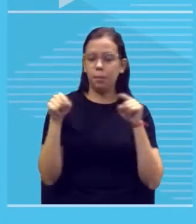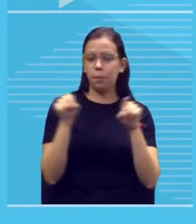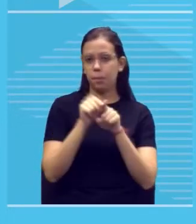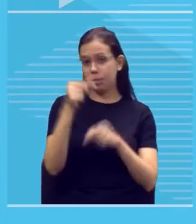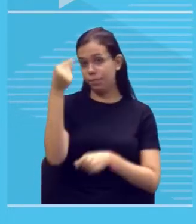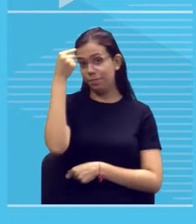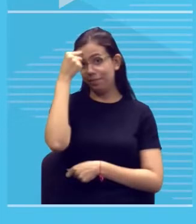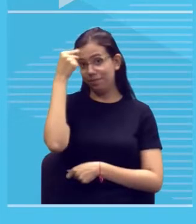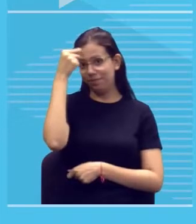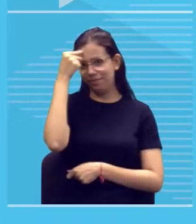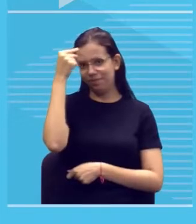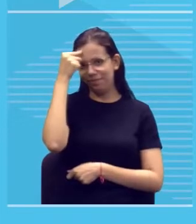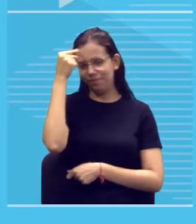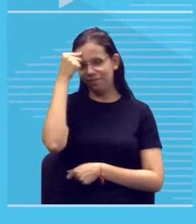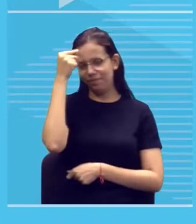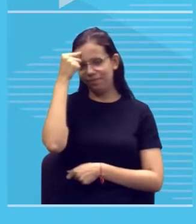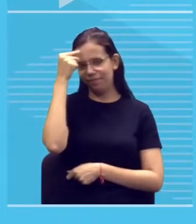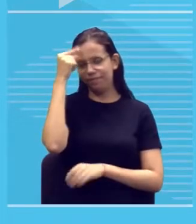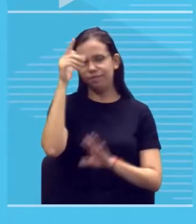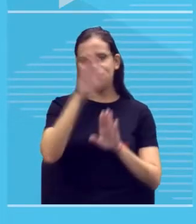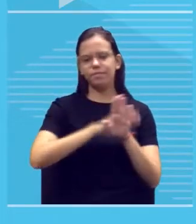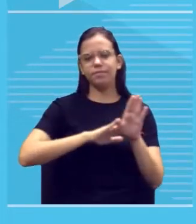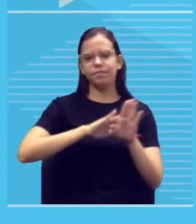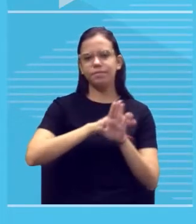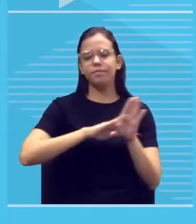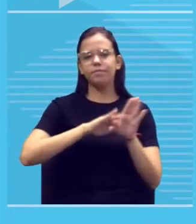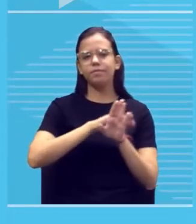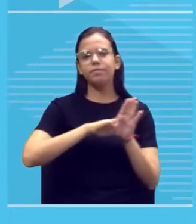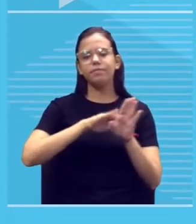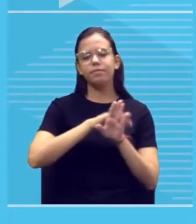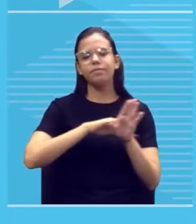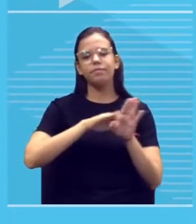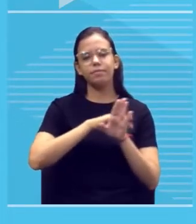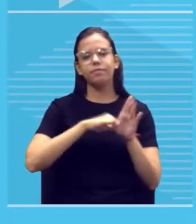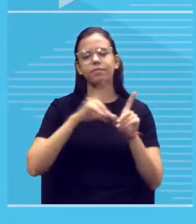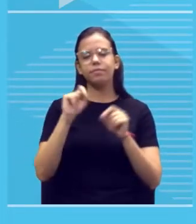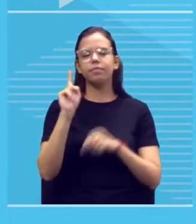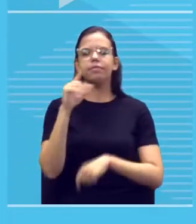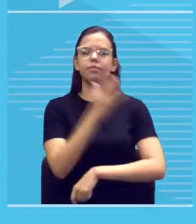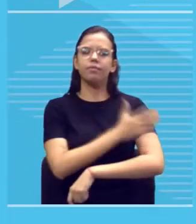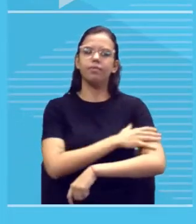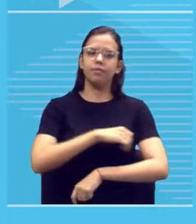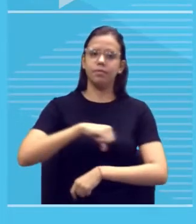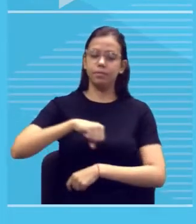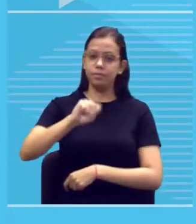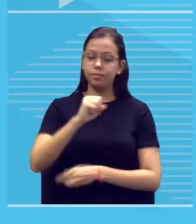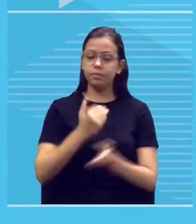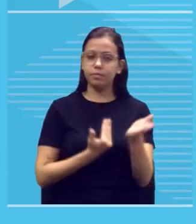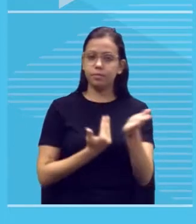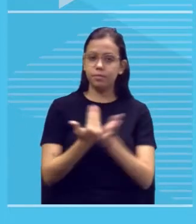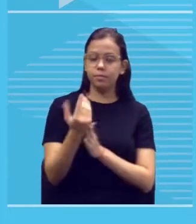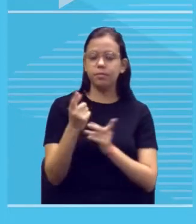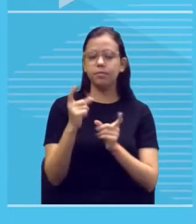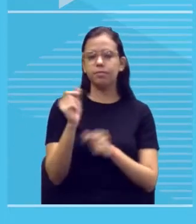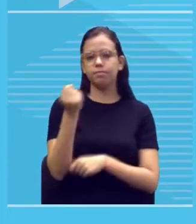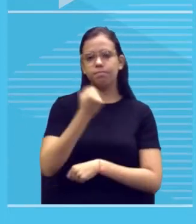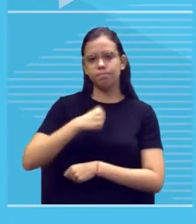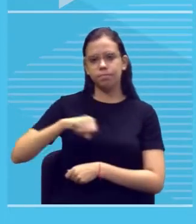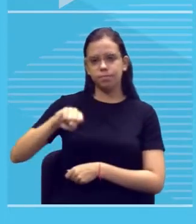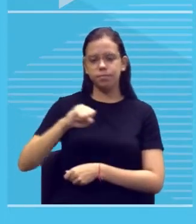ideológico nesse sentido né que é o fascismo passou a ser combatido por